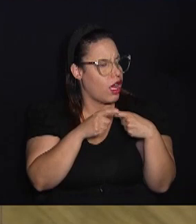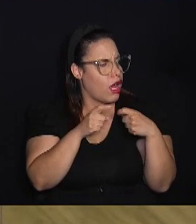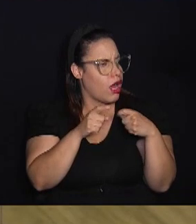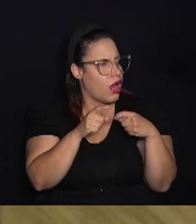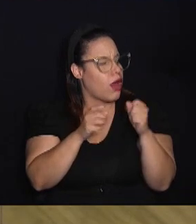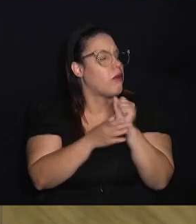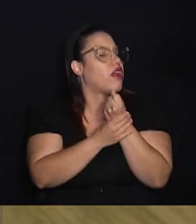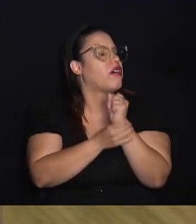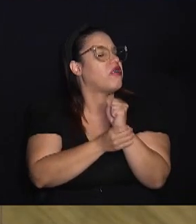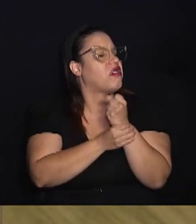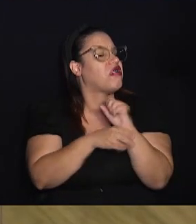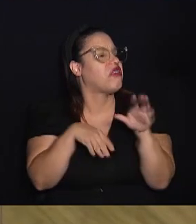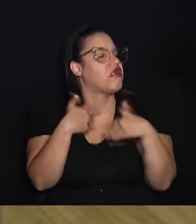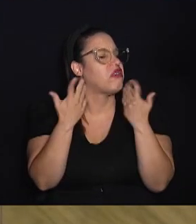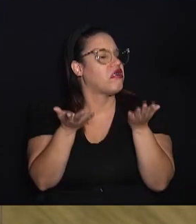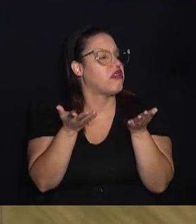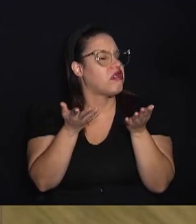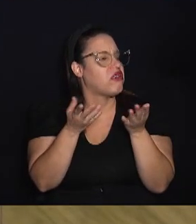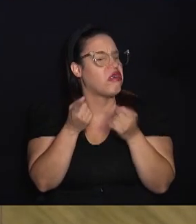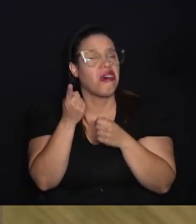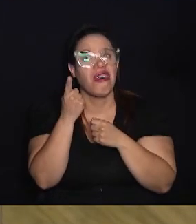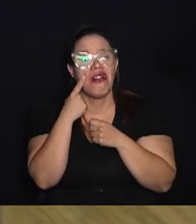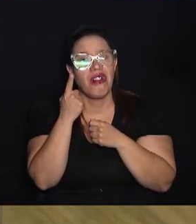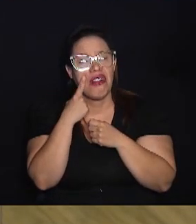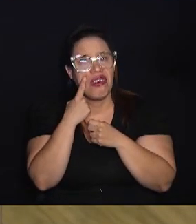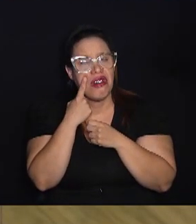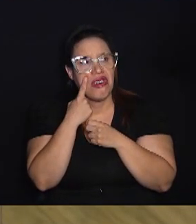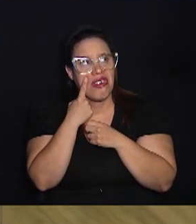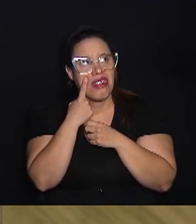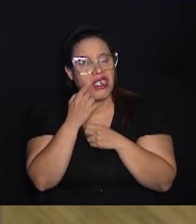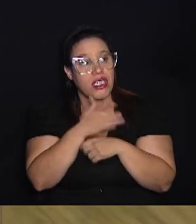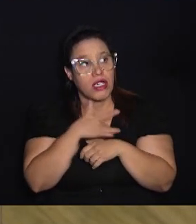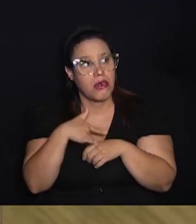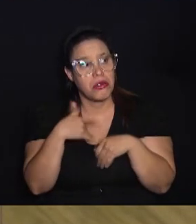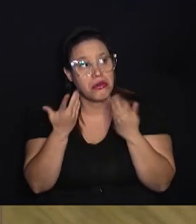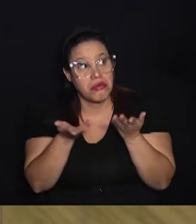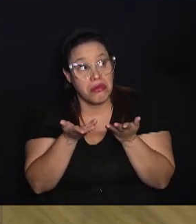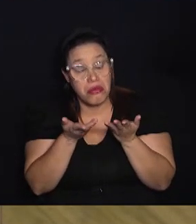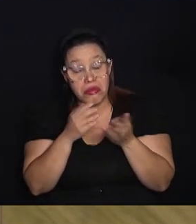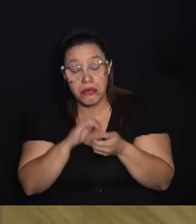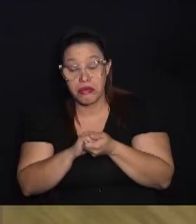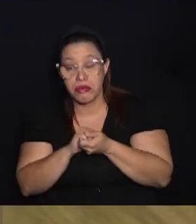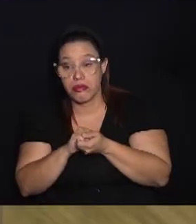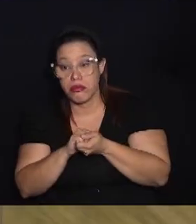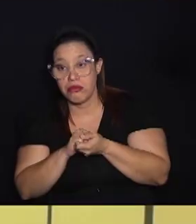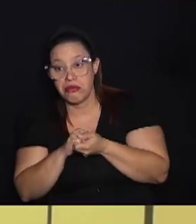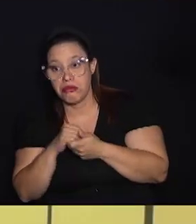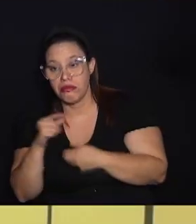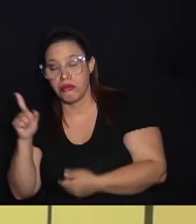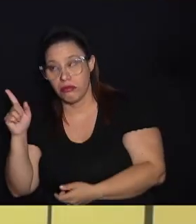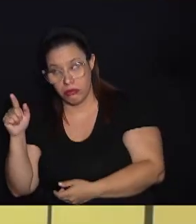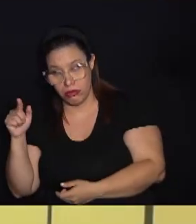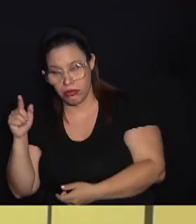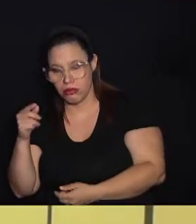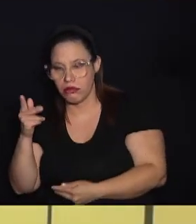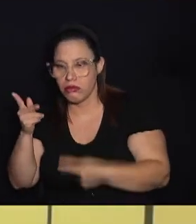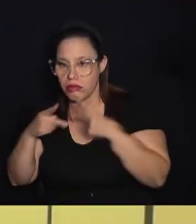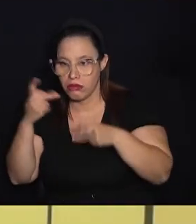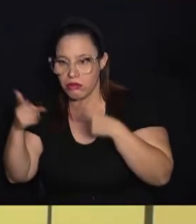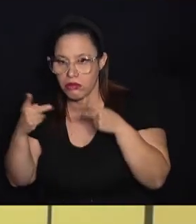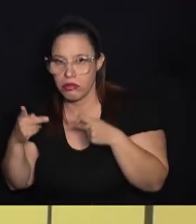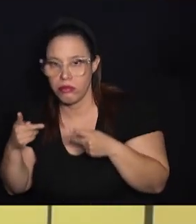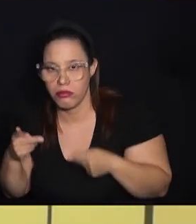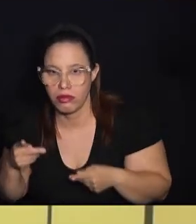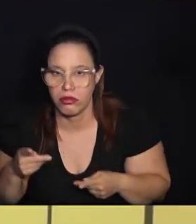é a a a visão dessas dessa saúde eh eu costumo dizer que a gente não tá